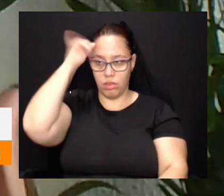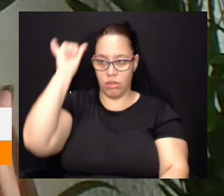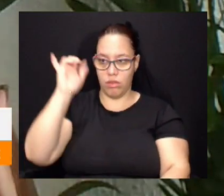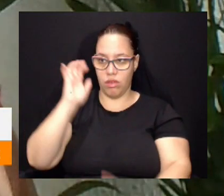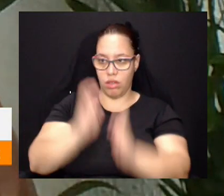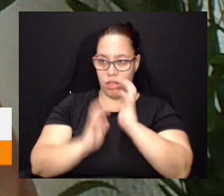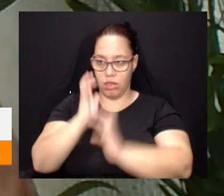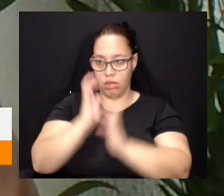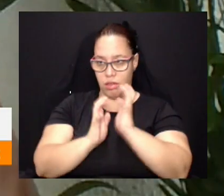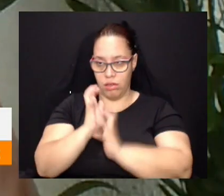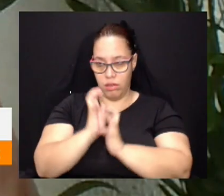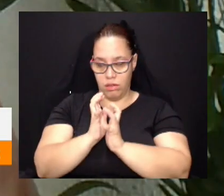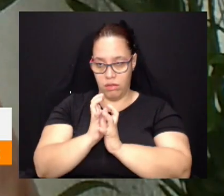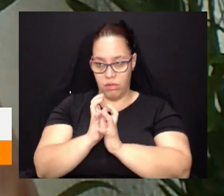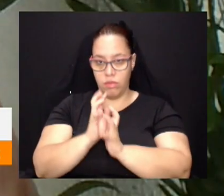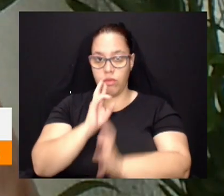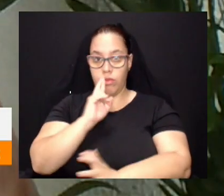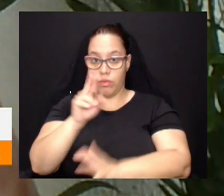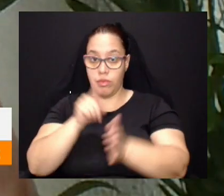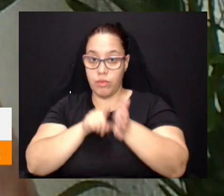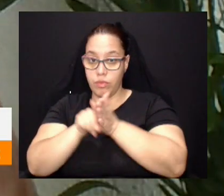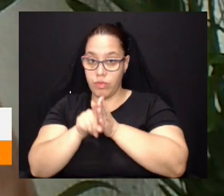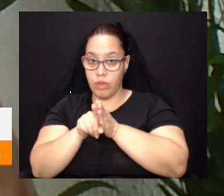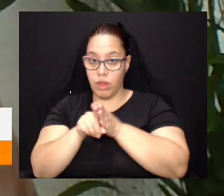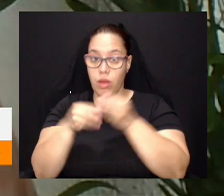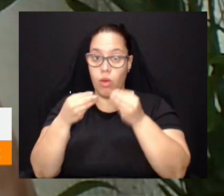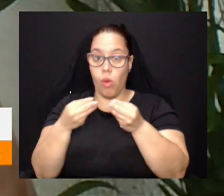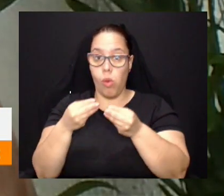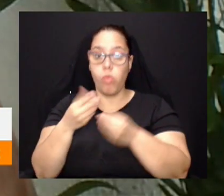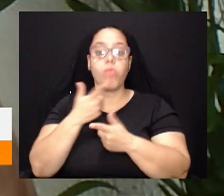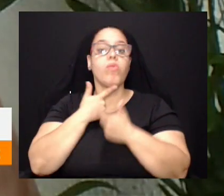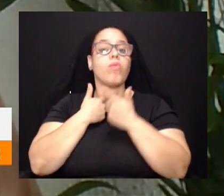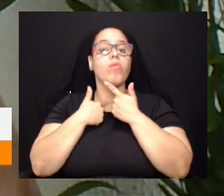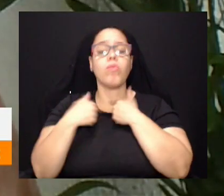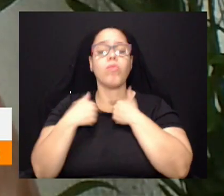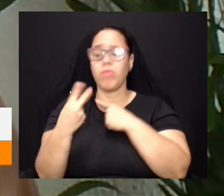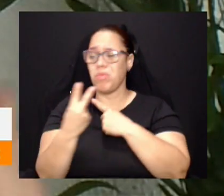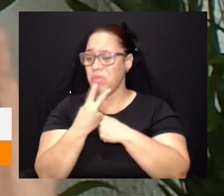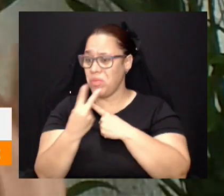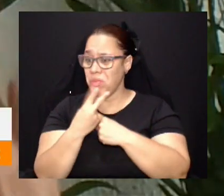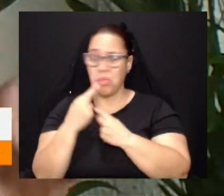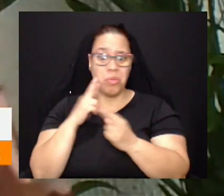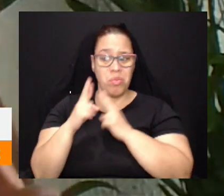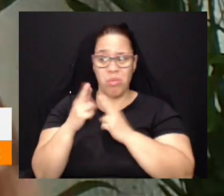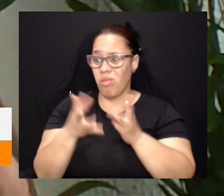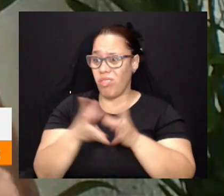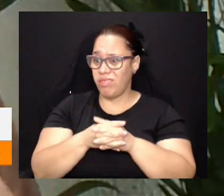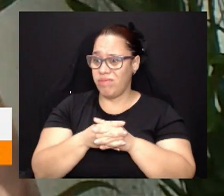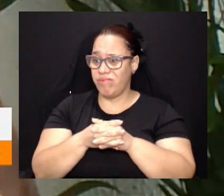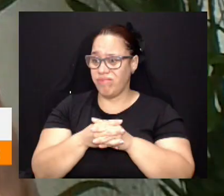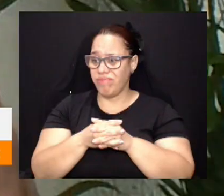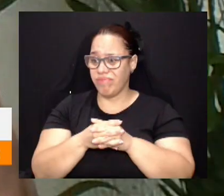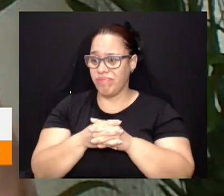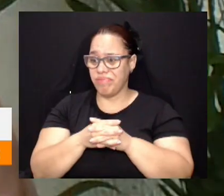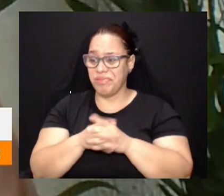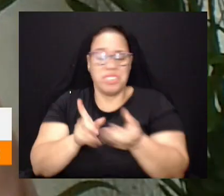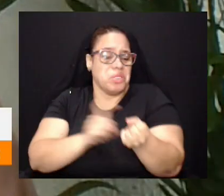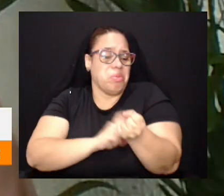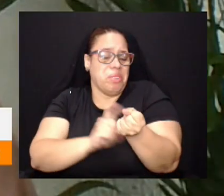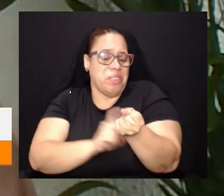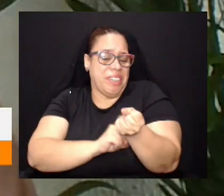aí, respondendo a sua pergunta, como que eu vou ter vontade de cuidar dessa relação se eu estou muito irritada? Né?